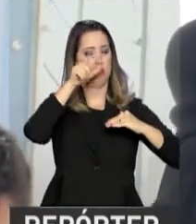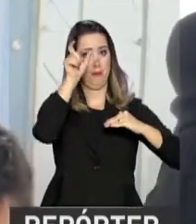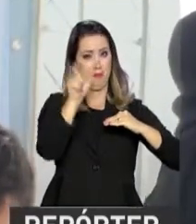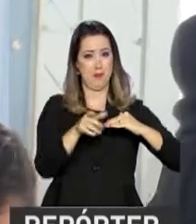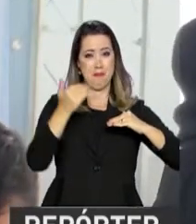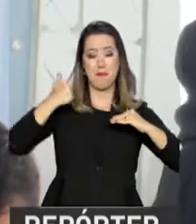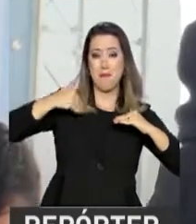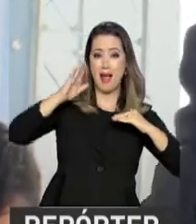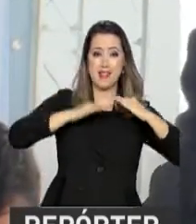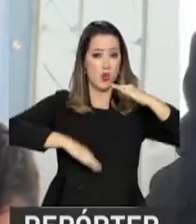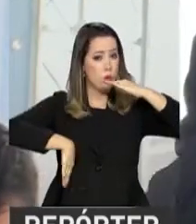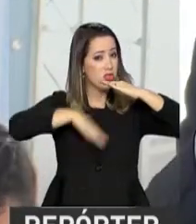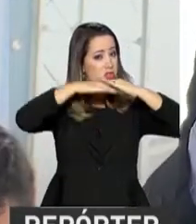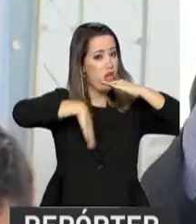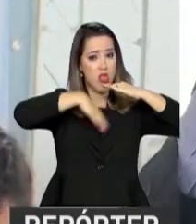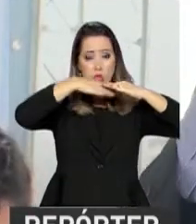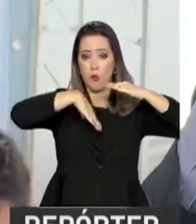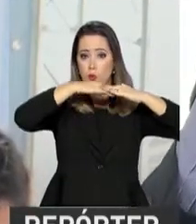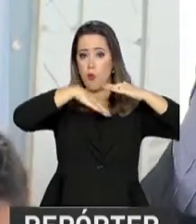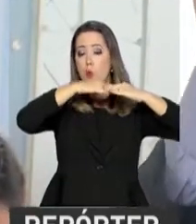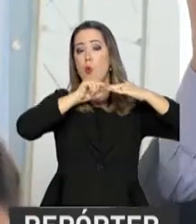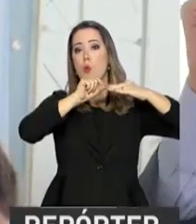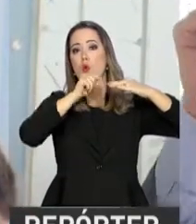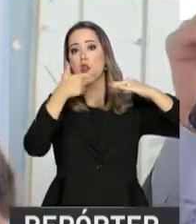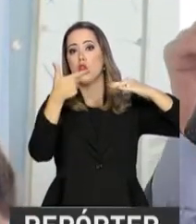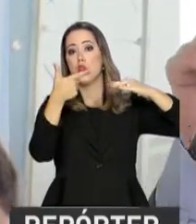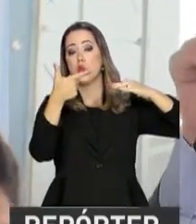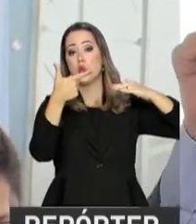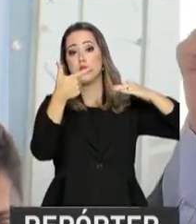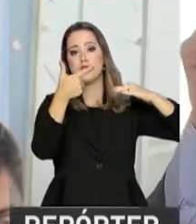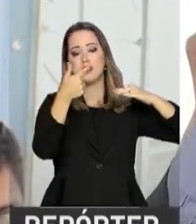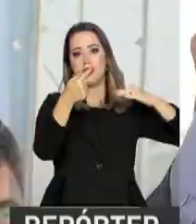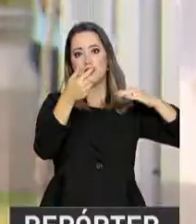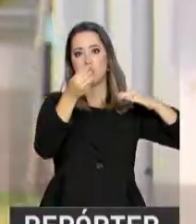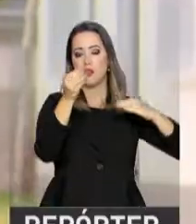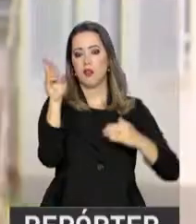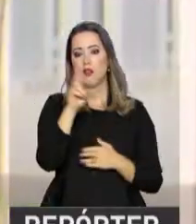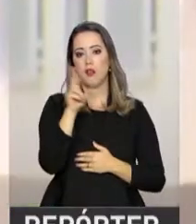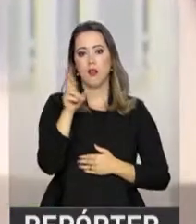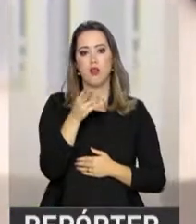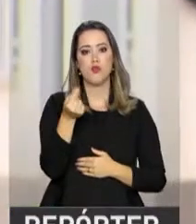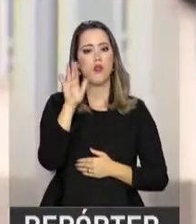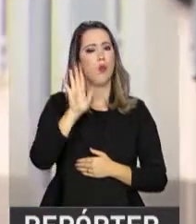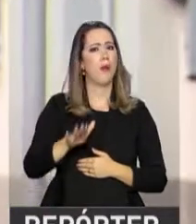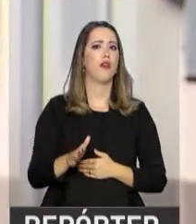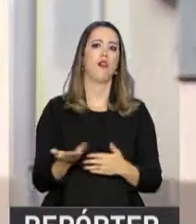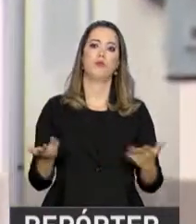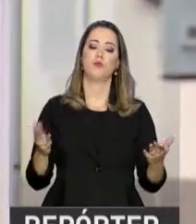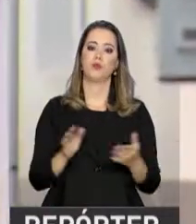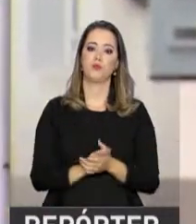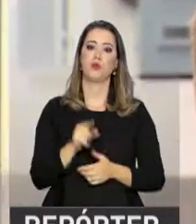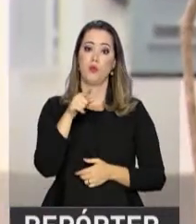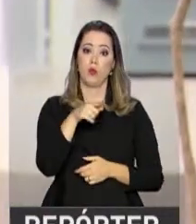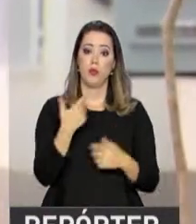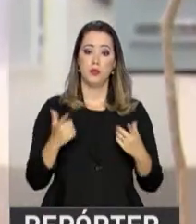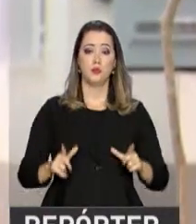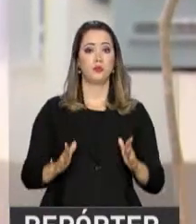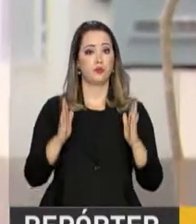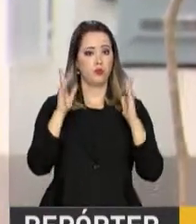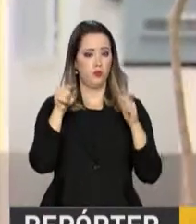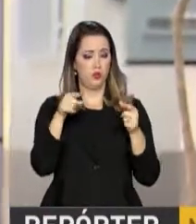pagar mais aqui nesse condomínio vai pagar duzentos e setenta reais este condomínio é um dos legados dos jogos